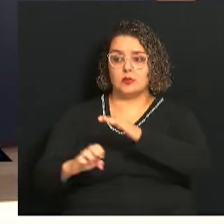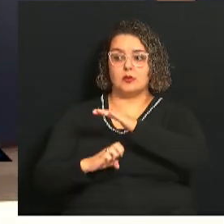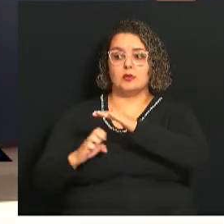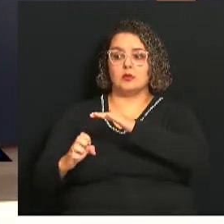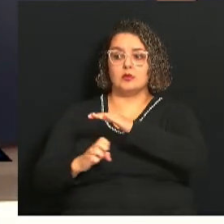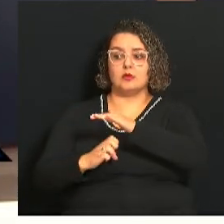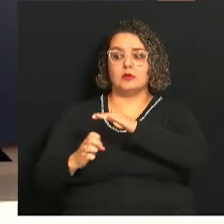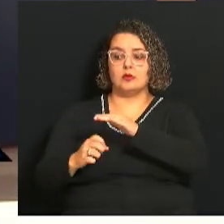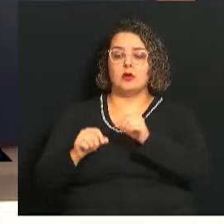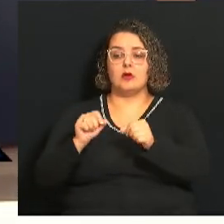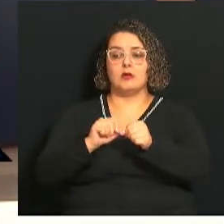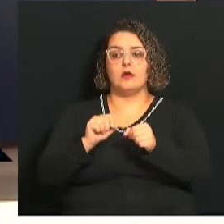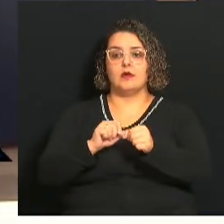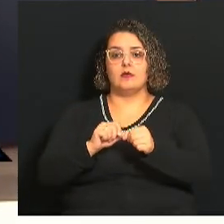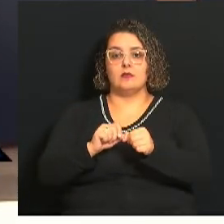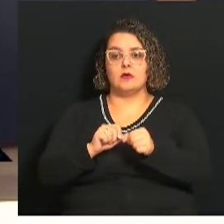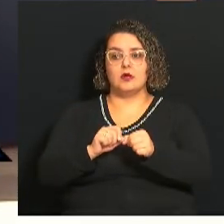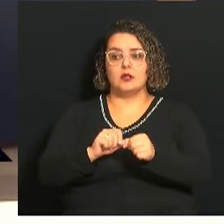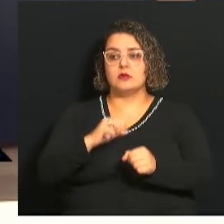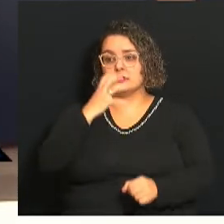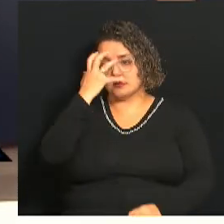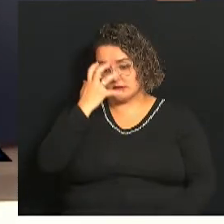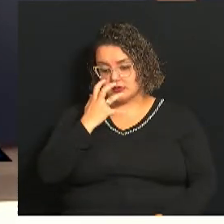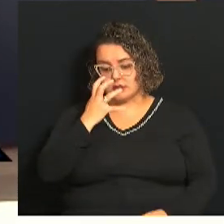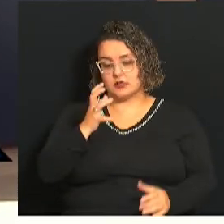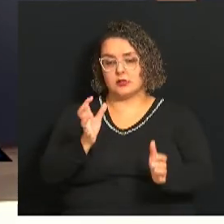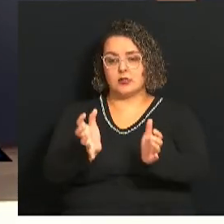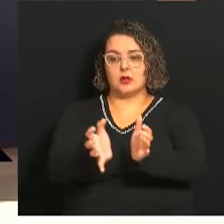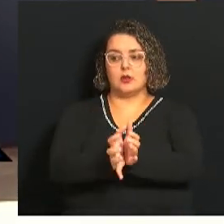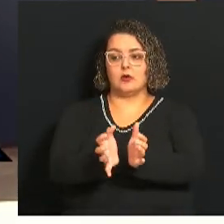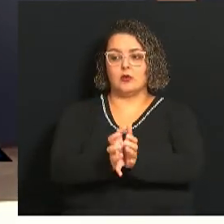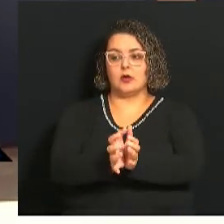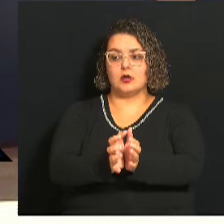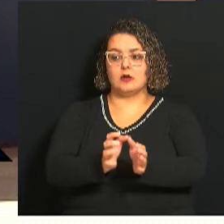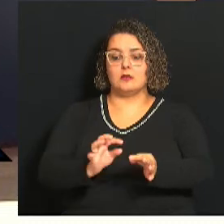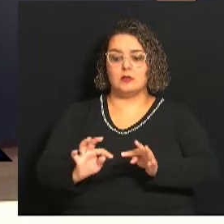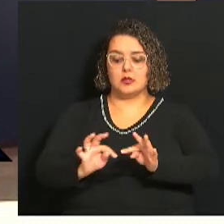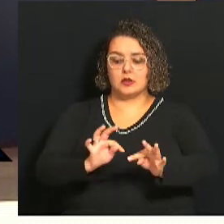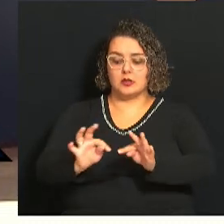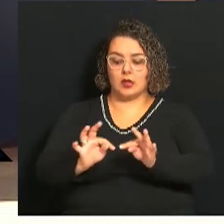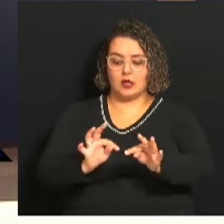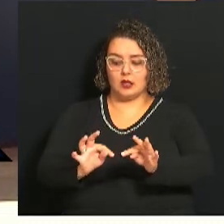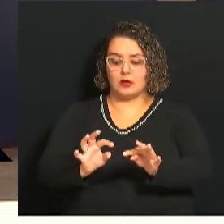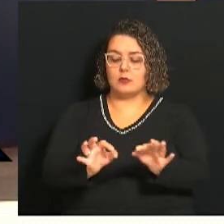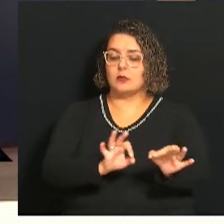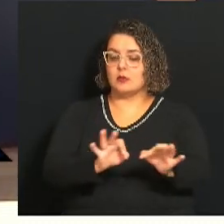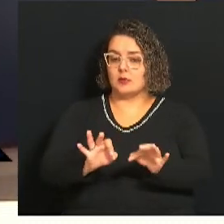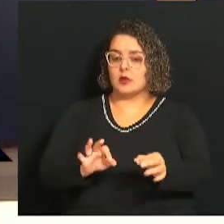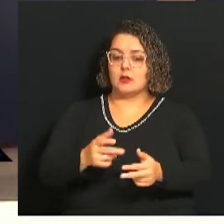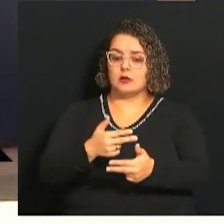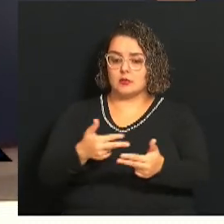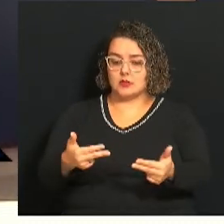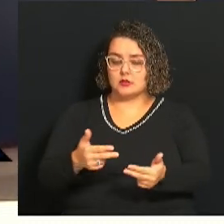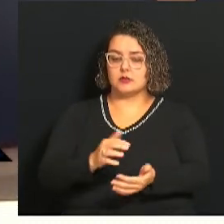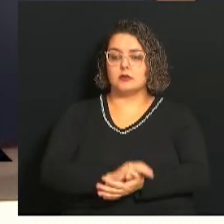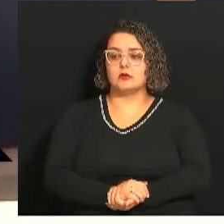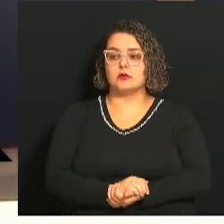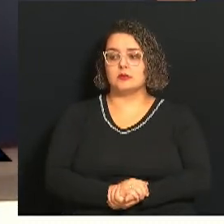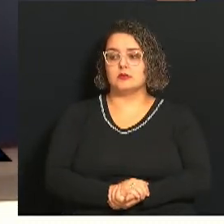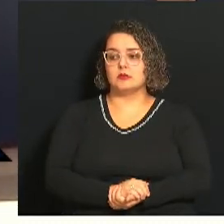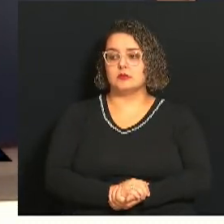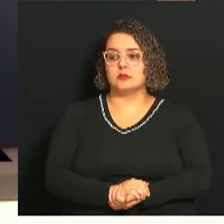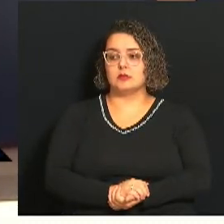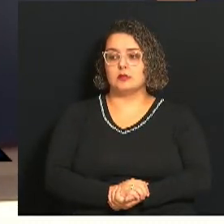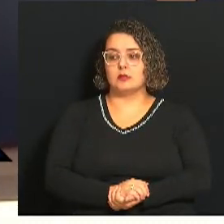faz de uma forma muito séria, com equipe técnica preparada para isso, mas que a gente